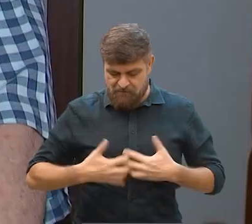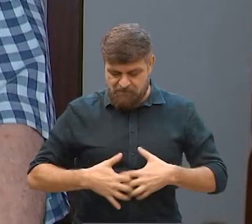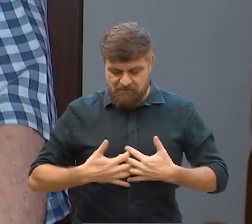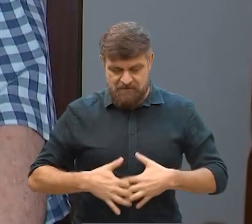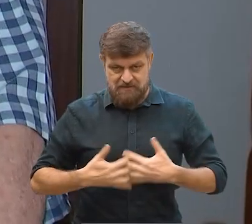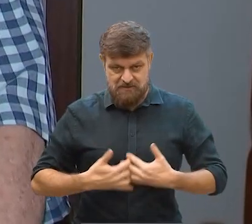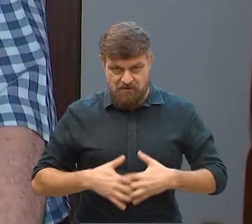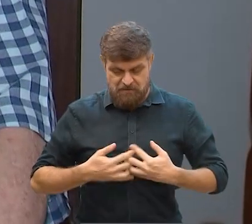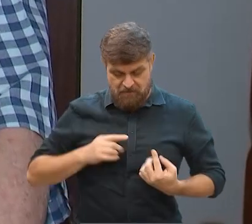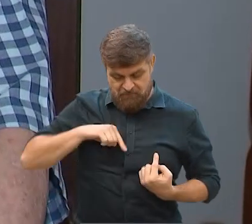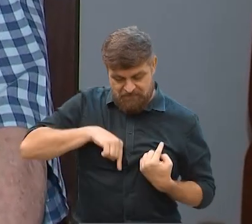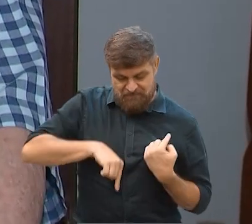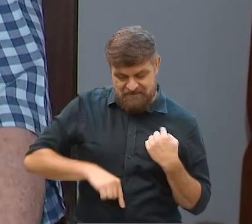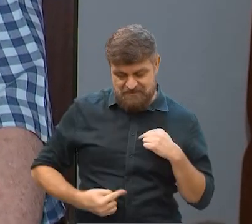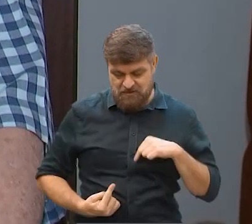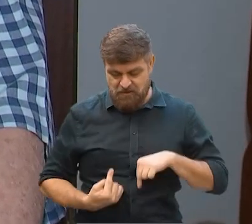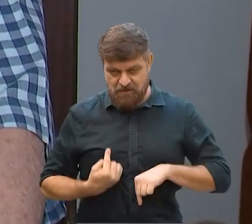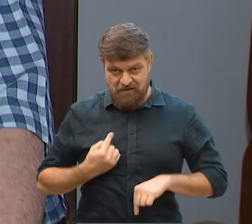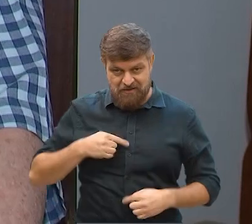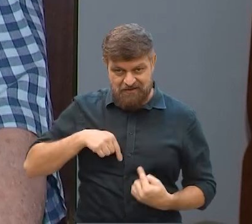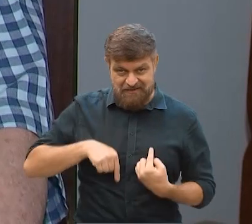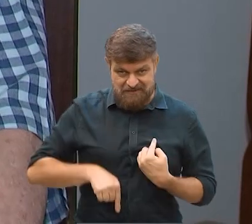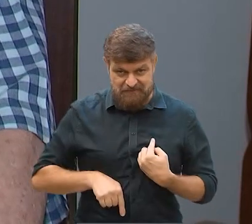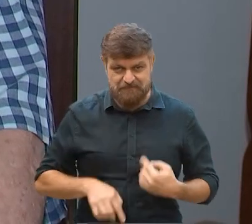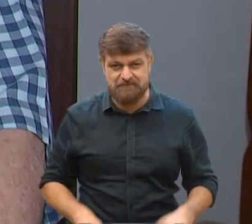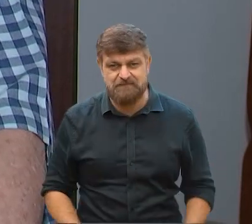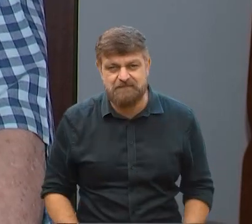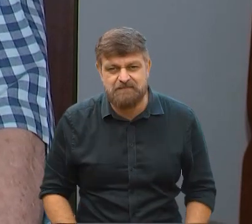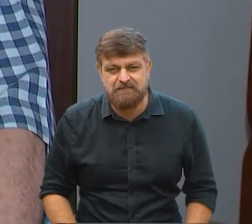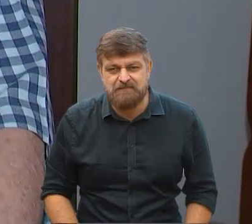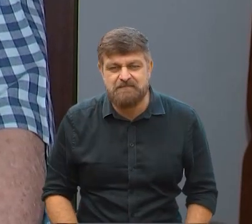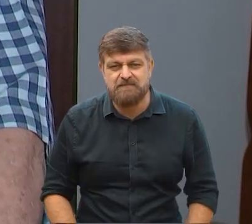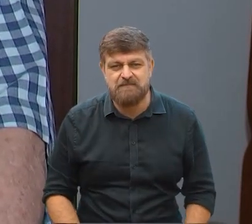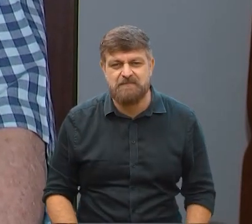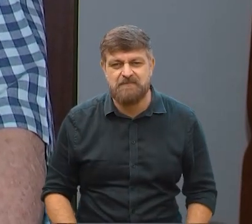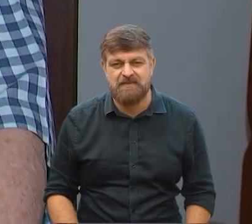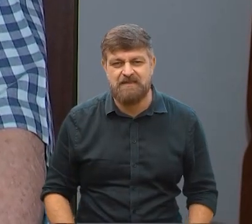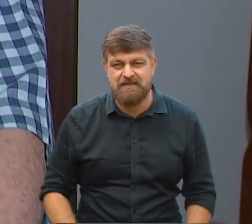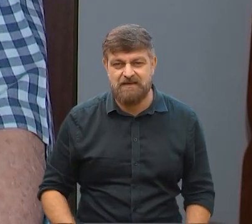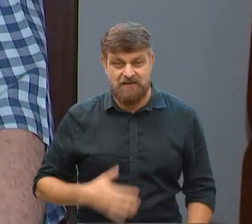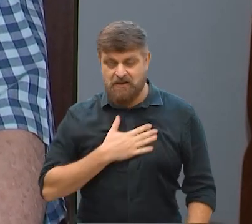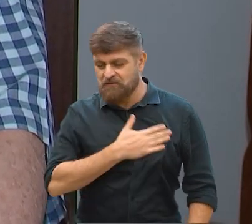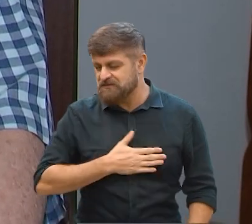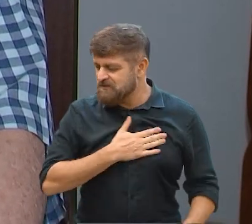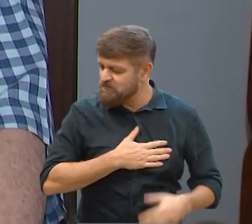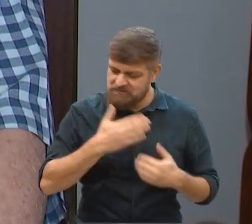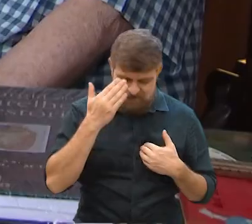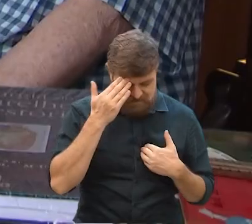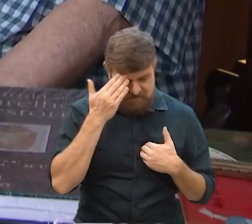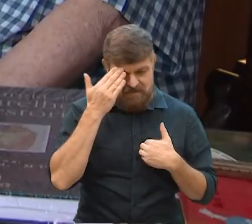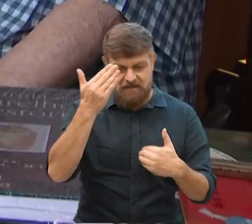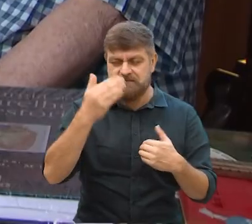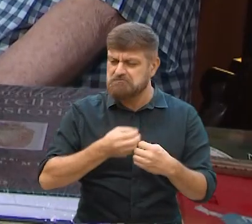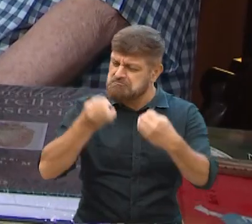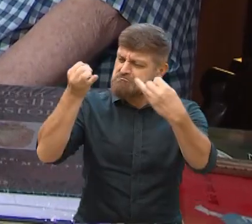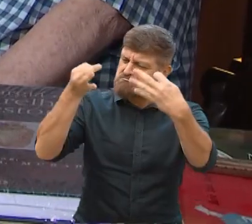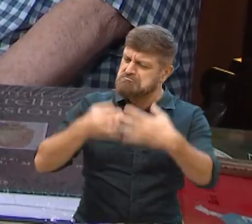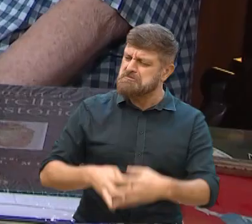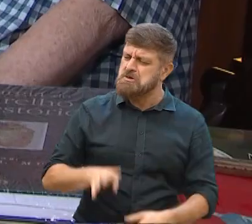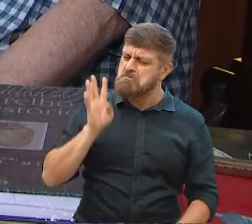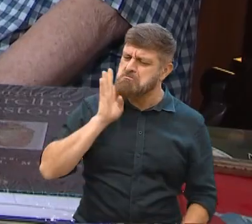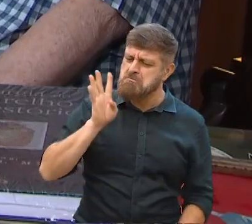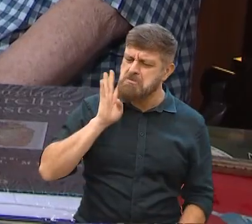na parte física desse aparelho digestório. E eu gostaria muito de agradecer a sua participação comigo